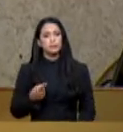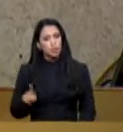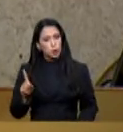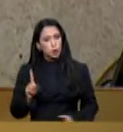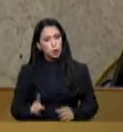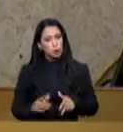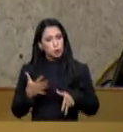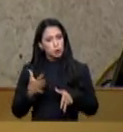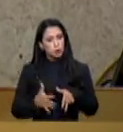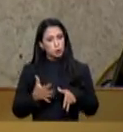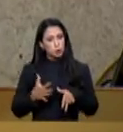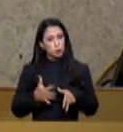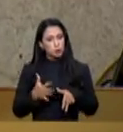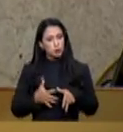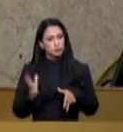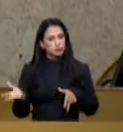aqui